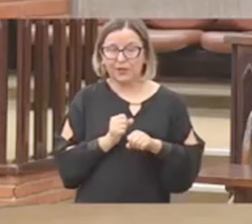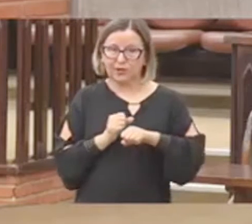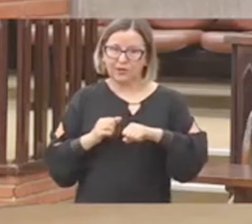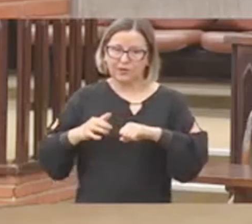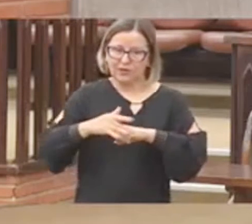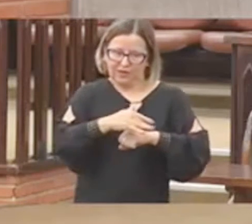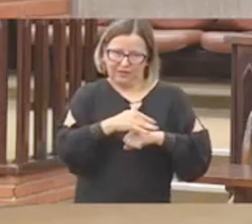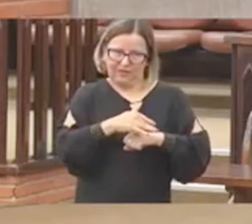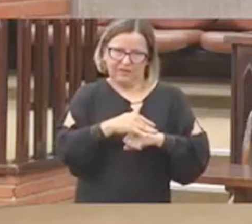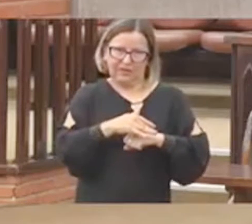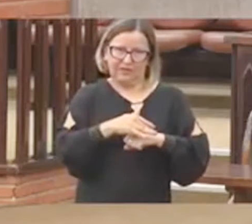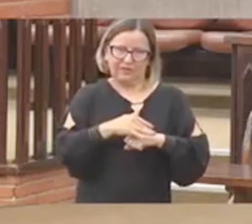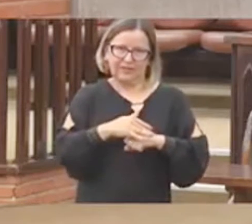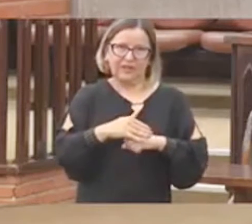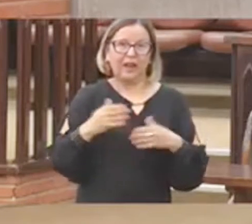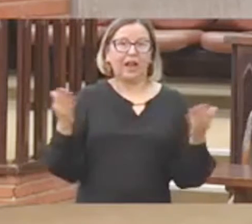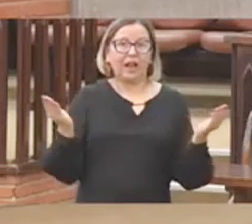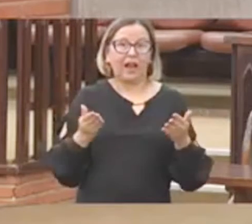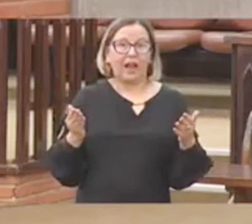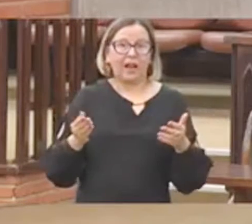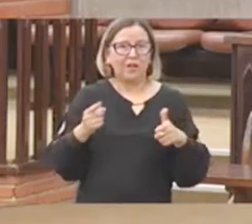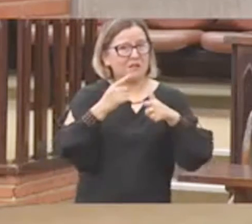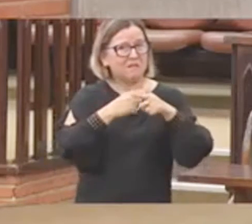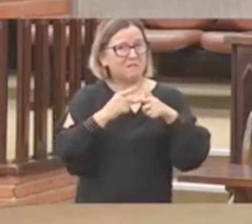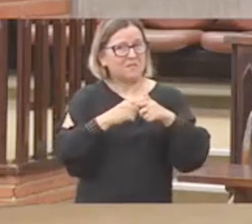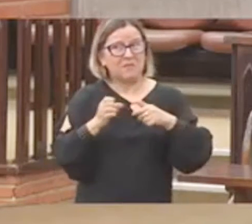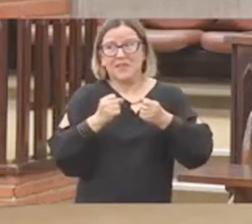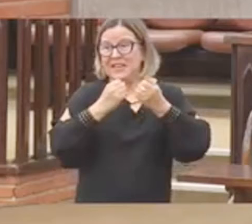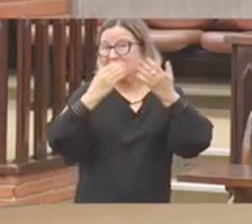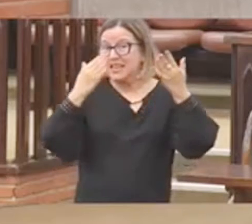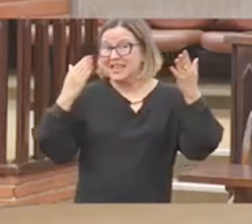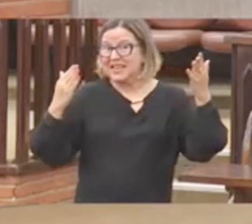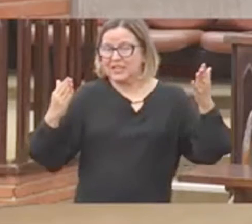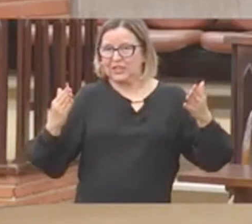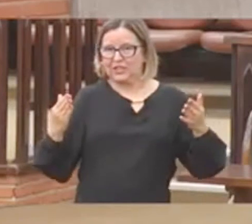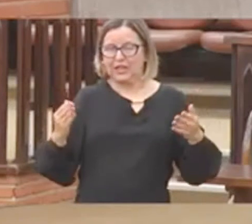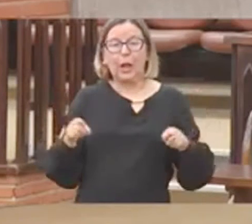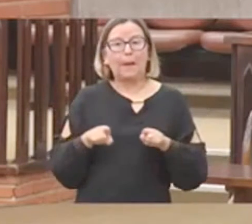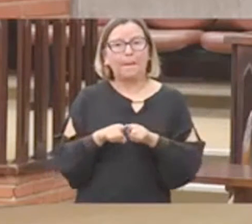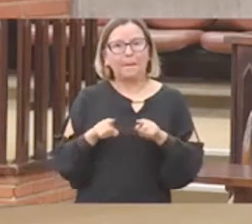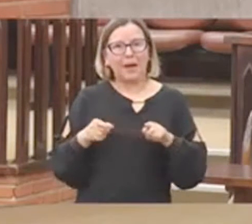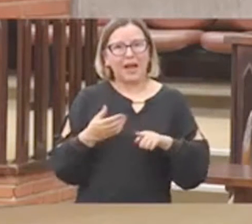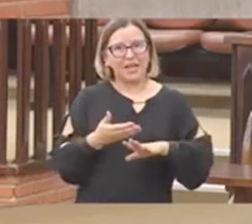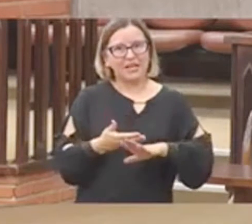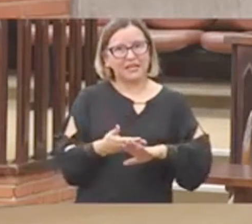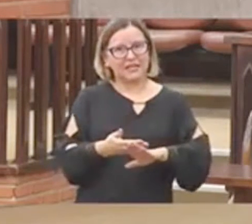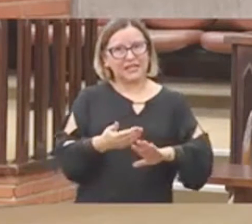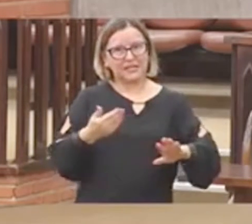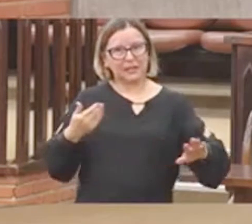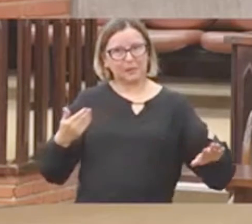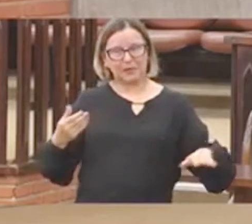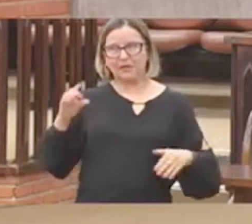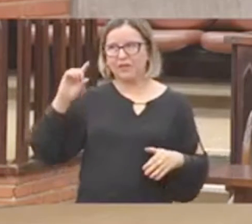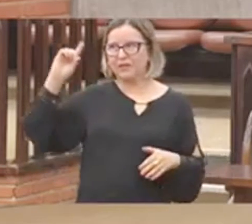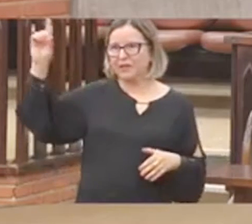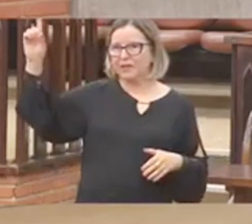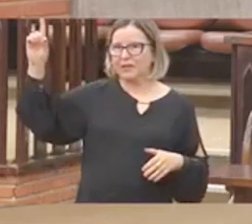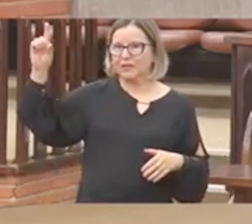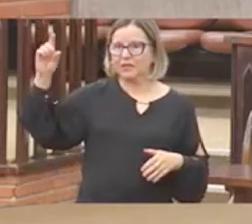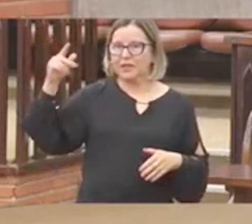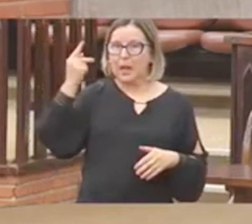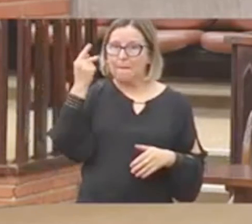tragédia para a humanidade inteira, mas estar separado de Deus é uma tragédia ainda